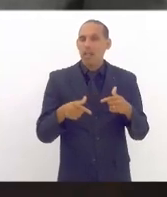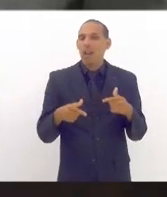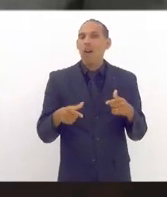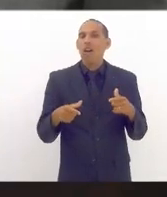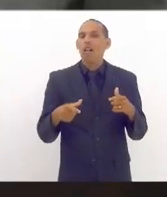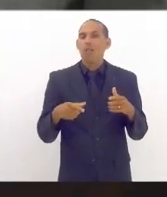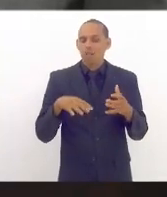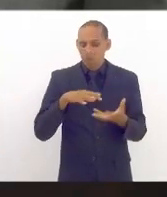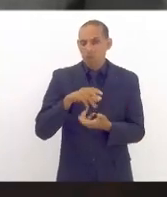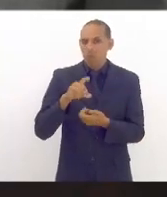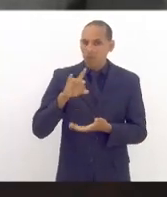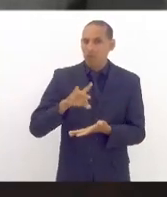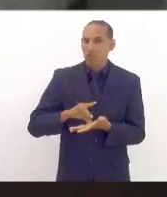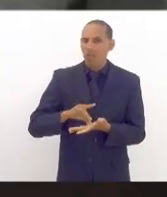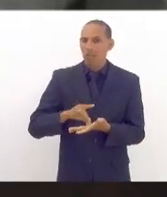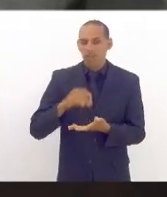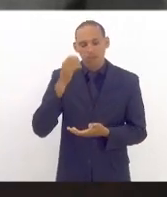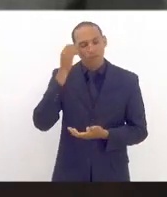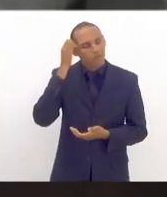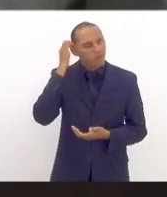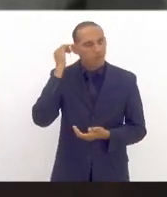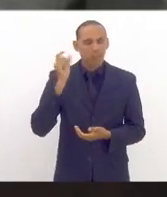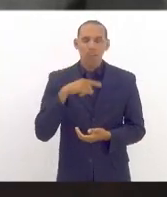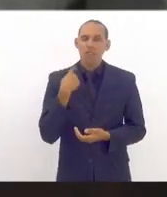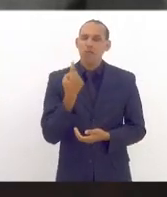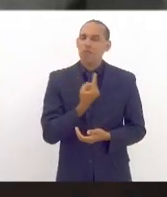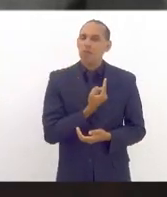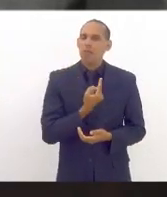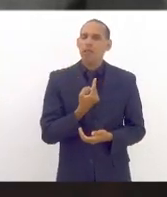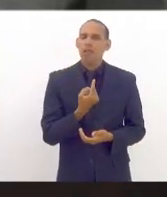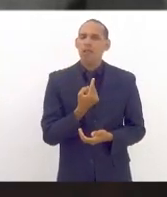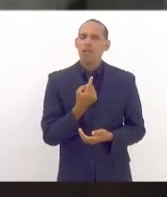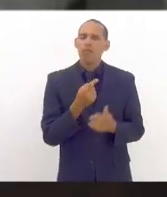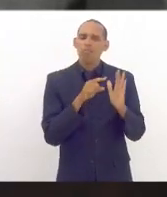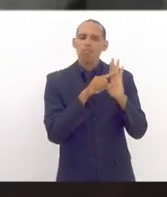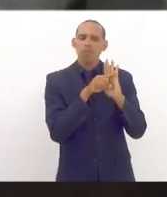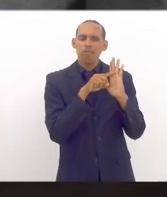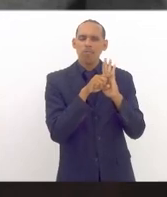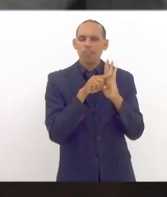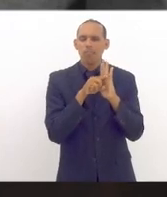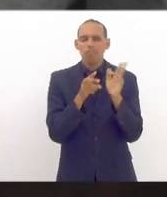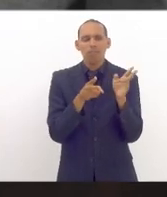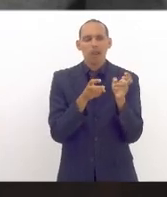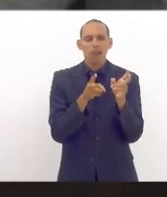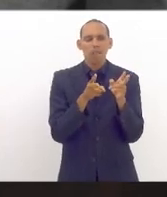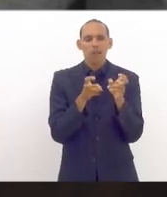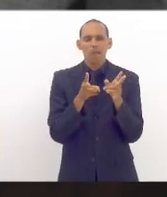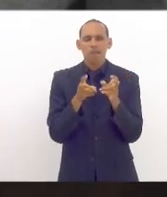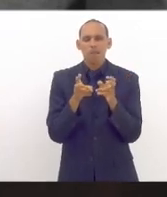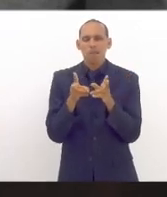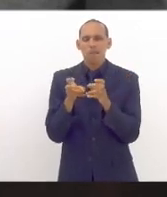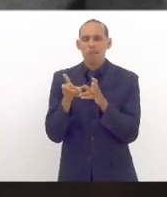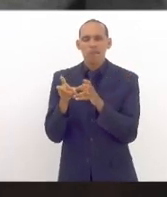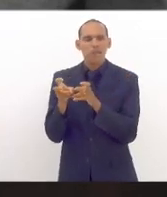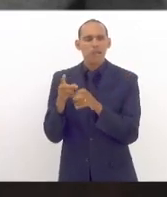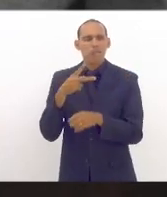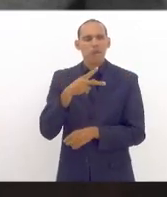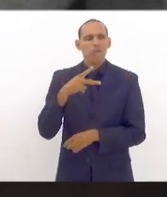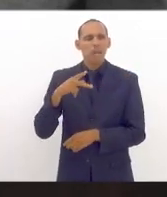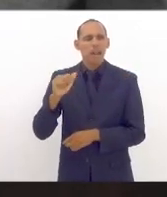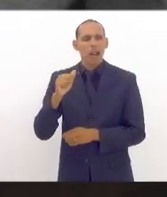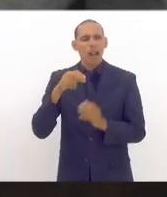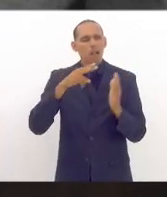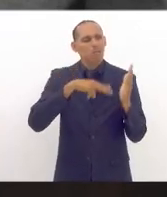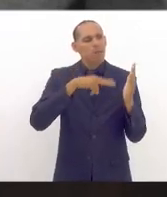real a gente começou a verificar em todas as leituras dos ppas